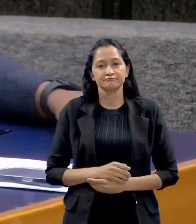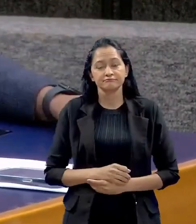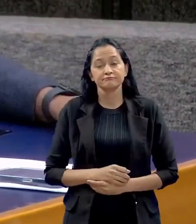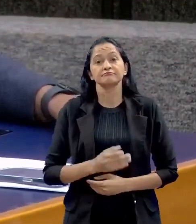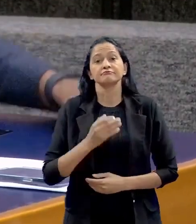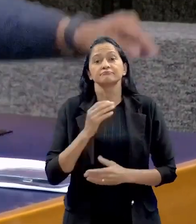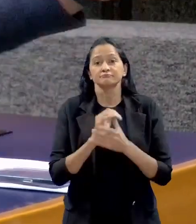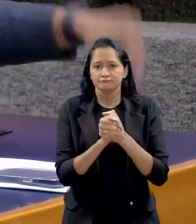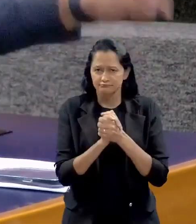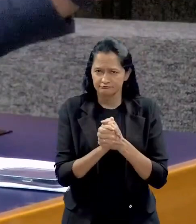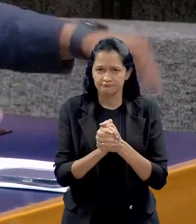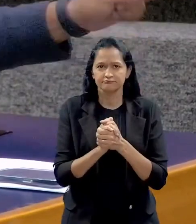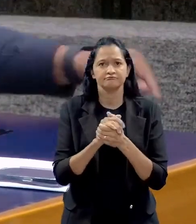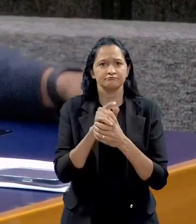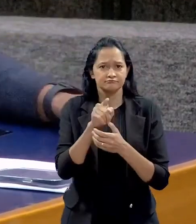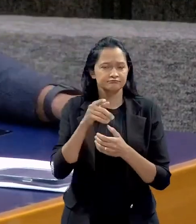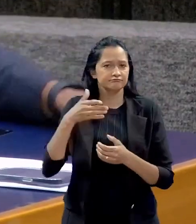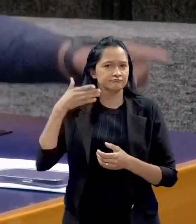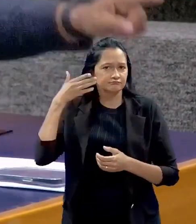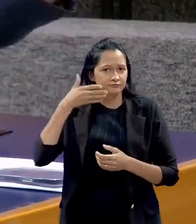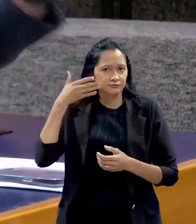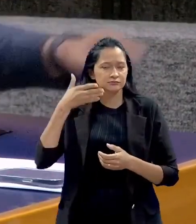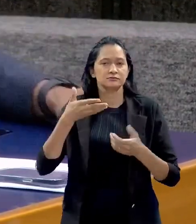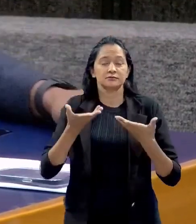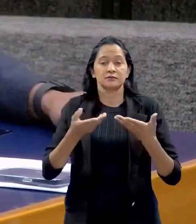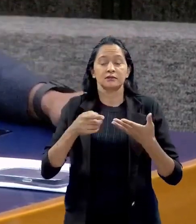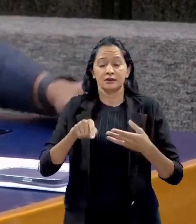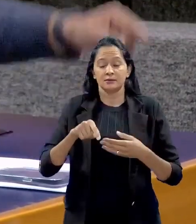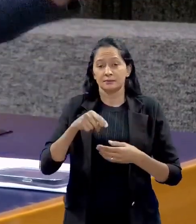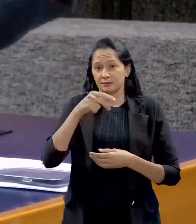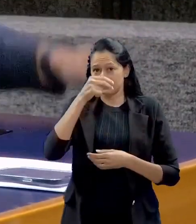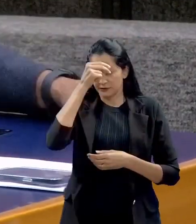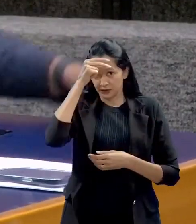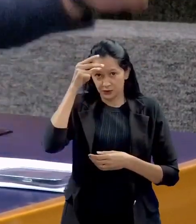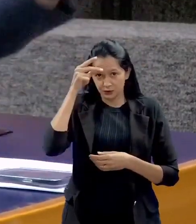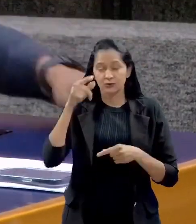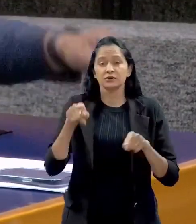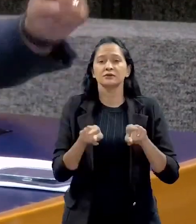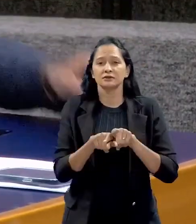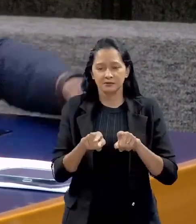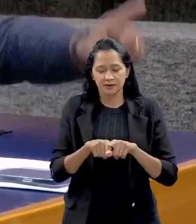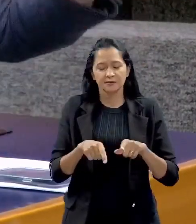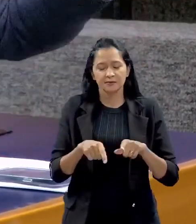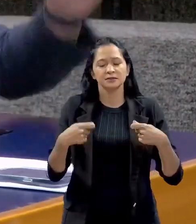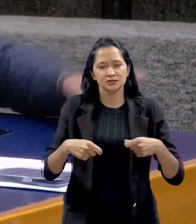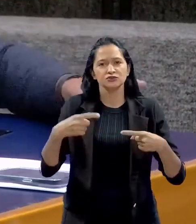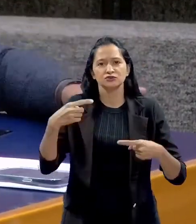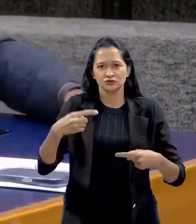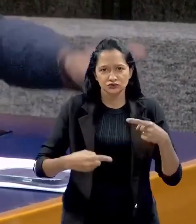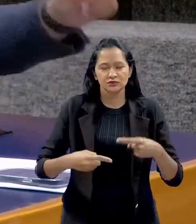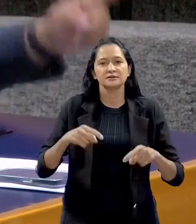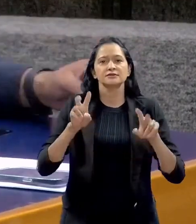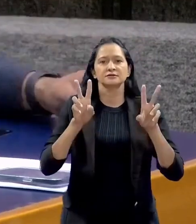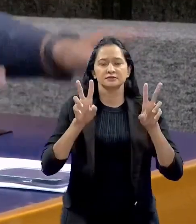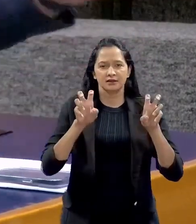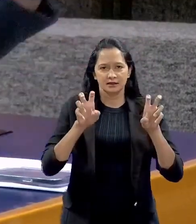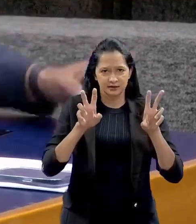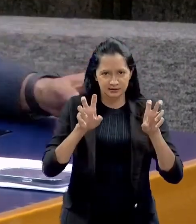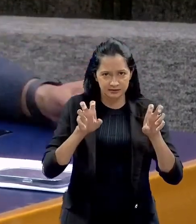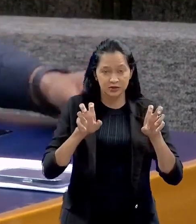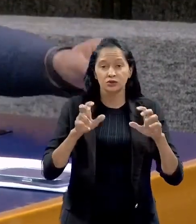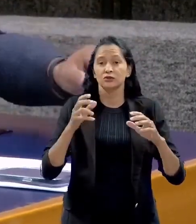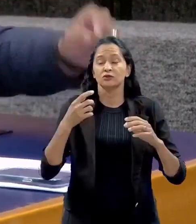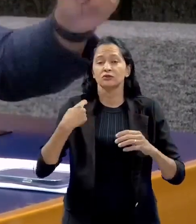parlamentos municipais têm que discutir essa pauta urgente, porque nós não concordamos com o aborto, e sim